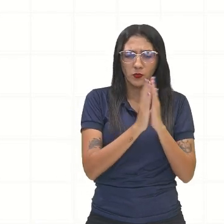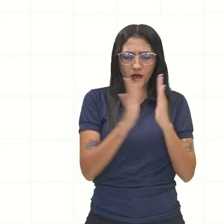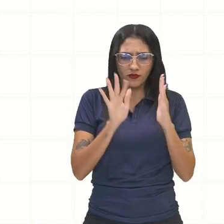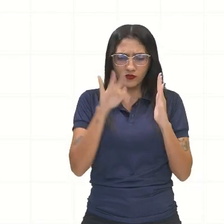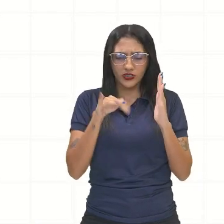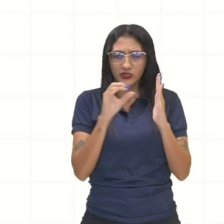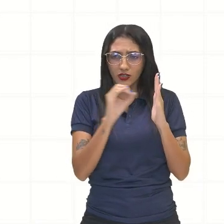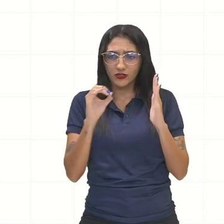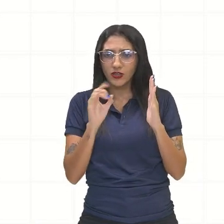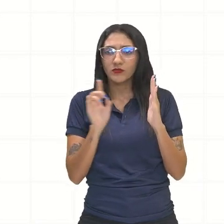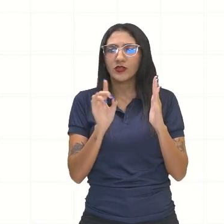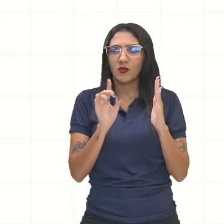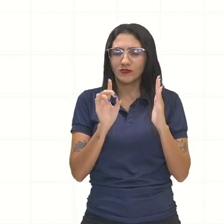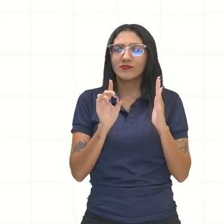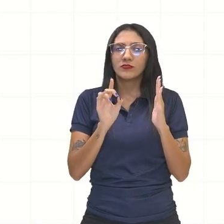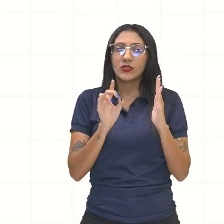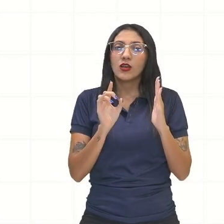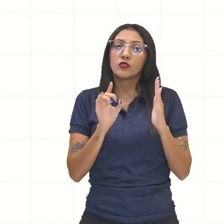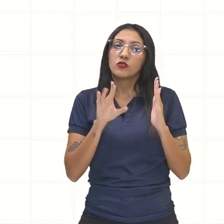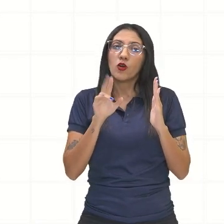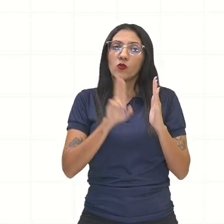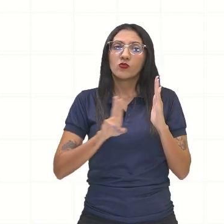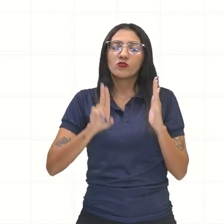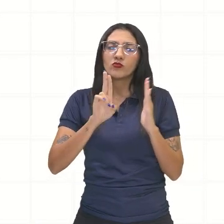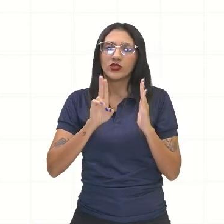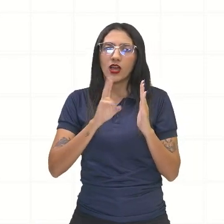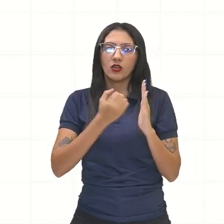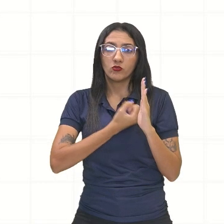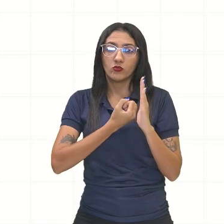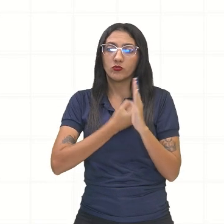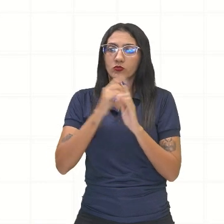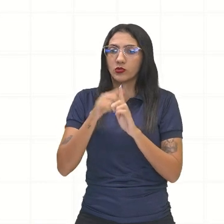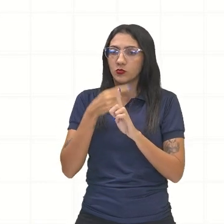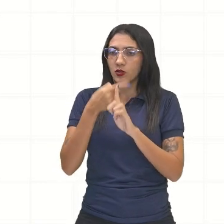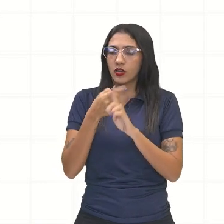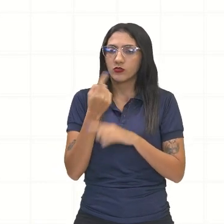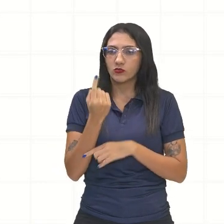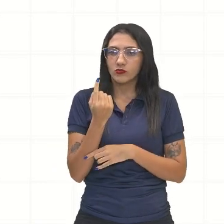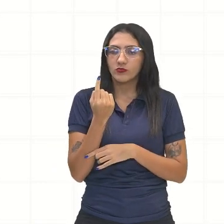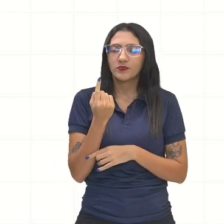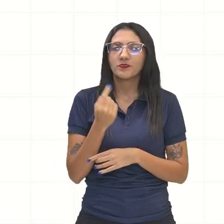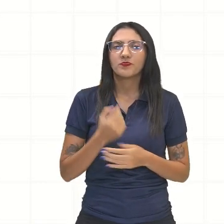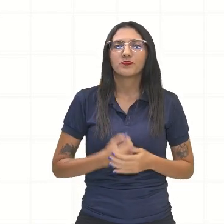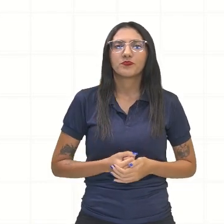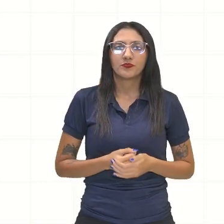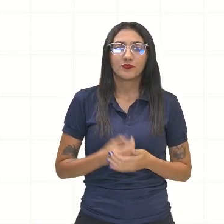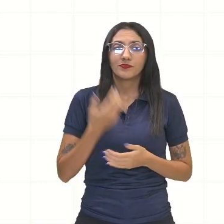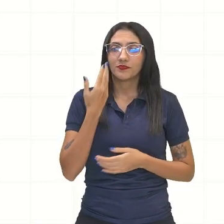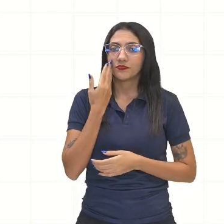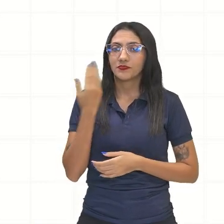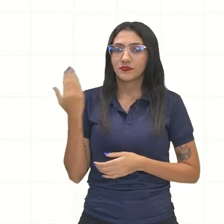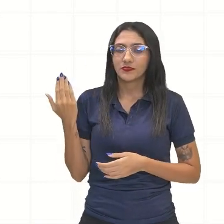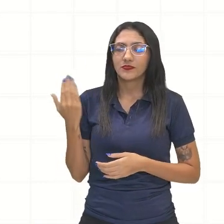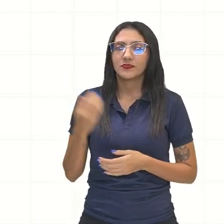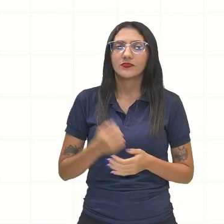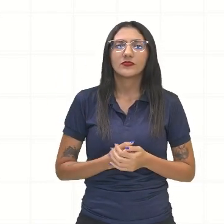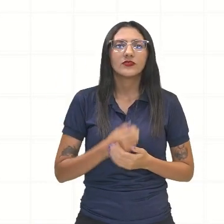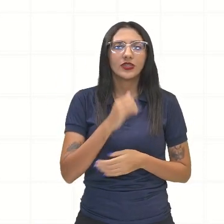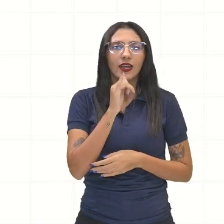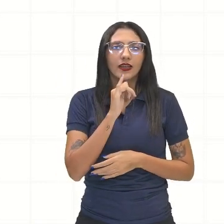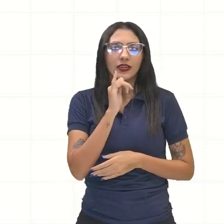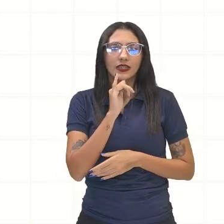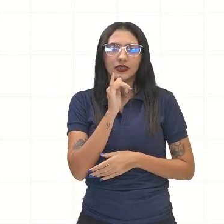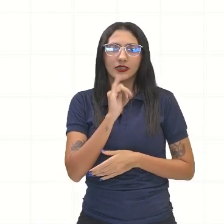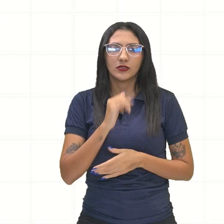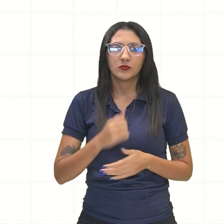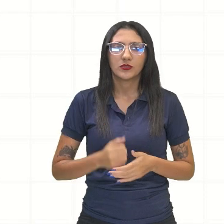só eliminar os 2 últimos algarismos e somar mais 1 ao número que sobrou. E aí você terá o século. Então, vamos lá. Exemplo, nós temos aqui,